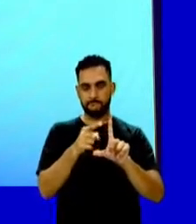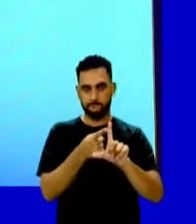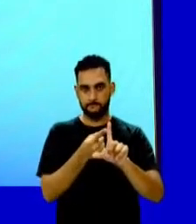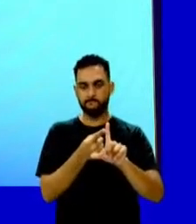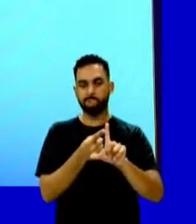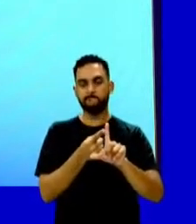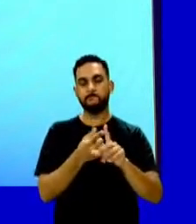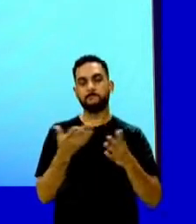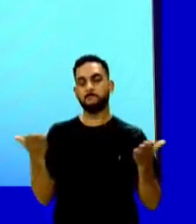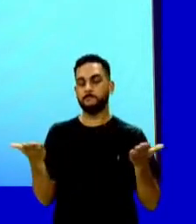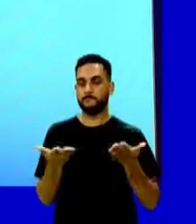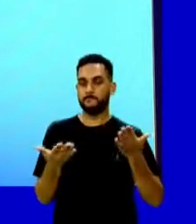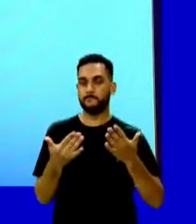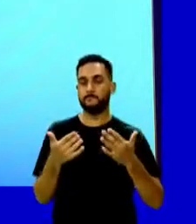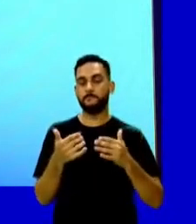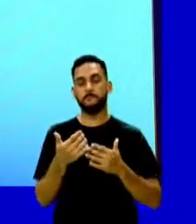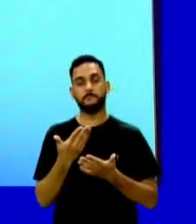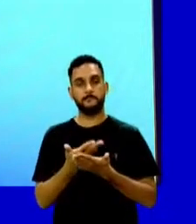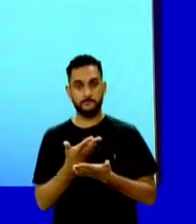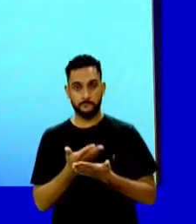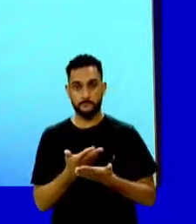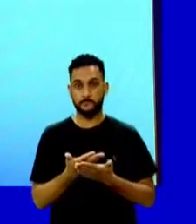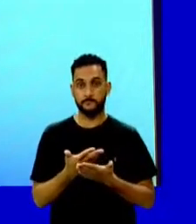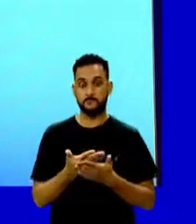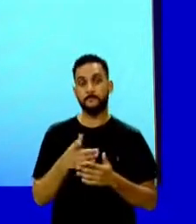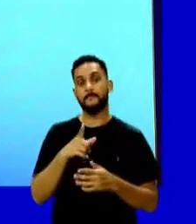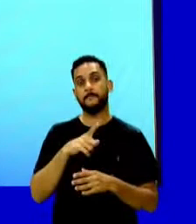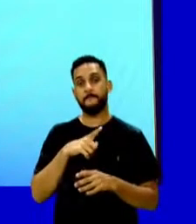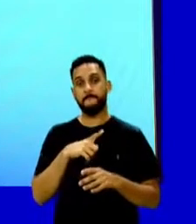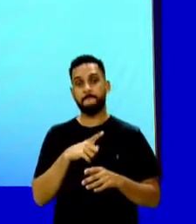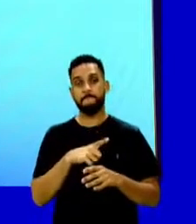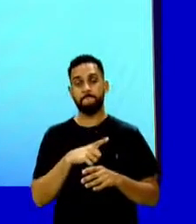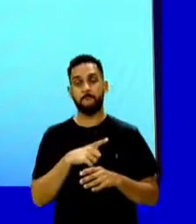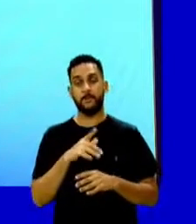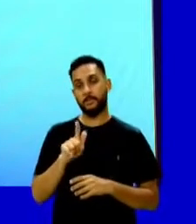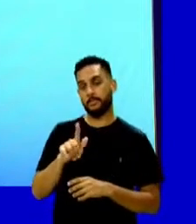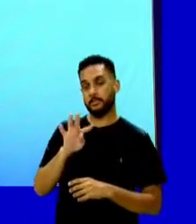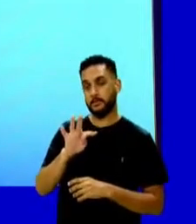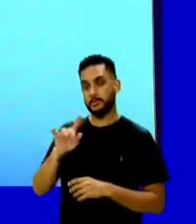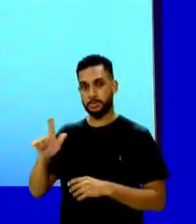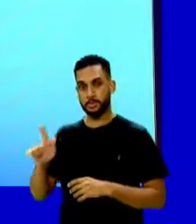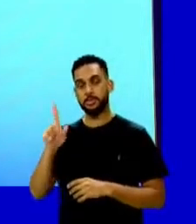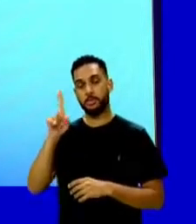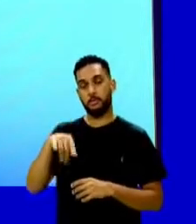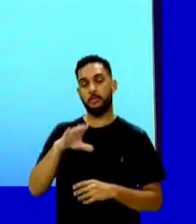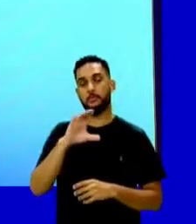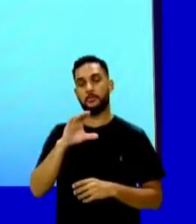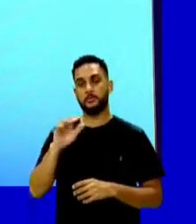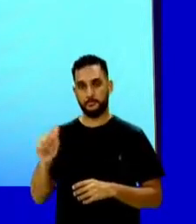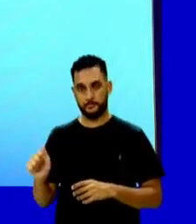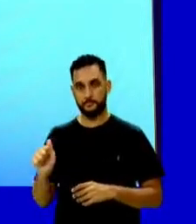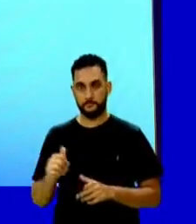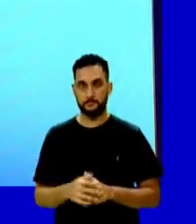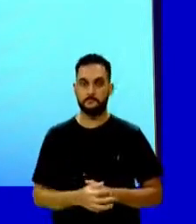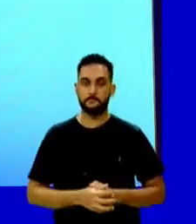que a gente está avaliando esse aqui gente desse ângulo vai ser o coeficiente angular